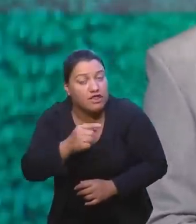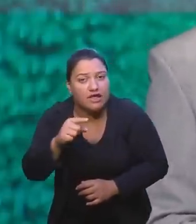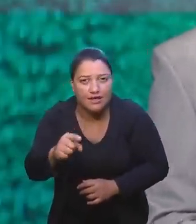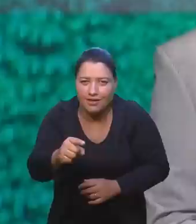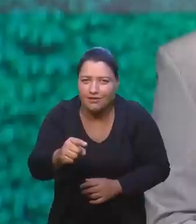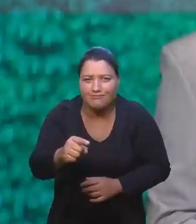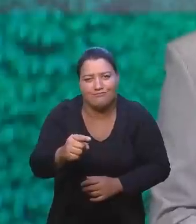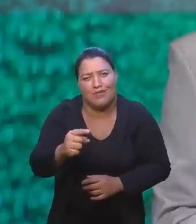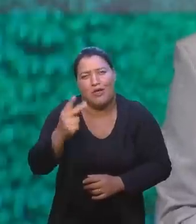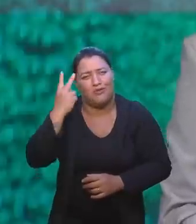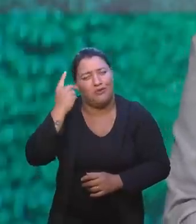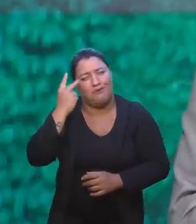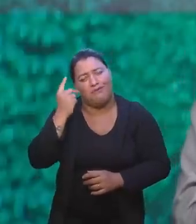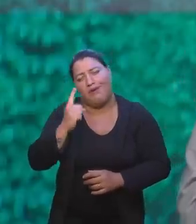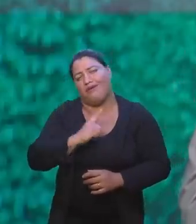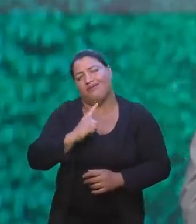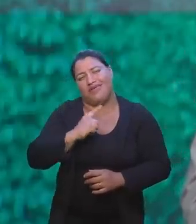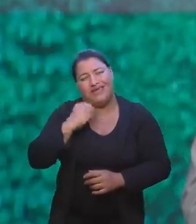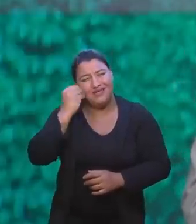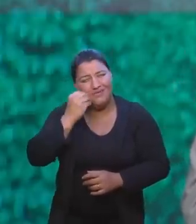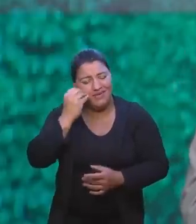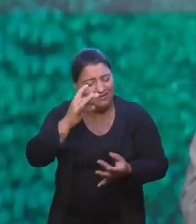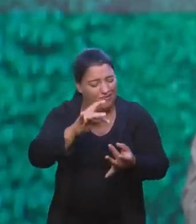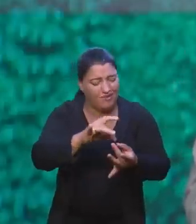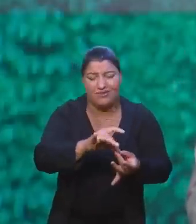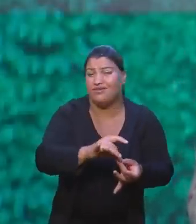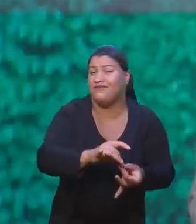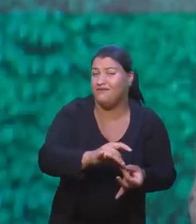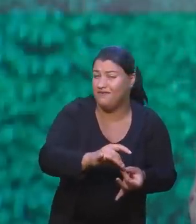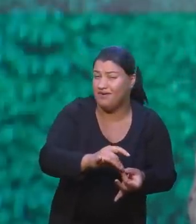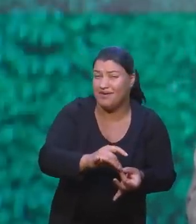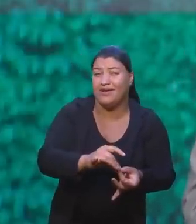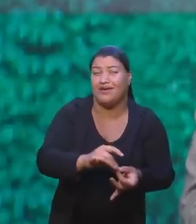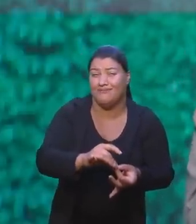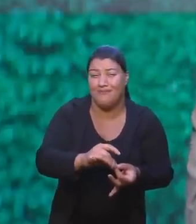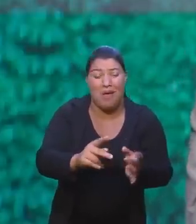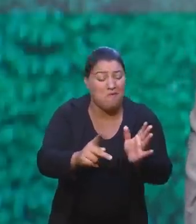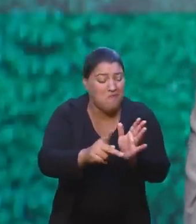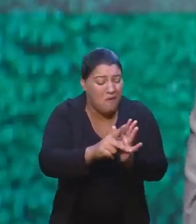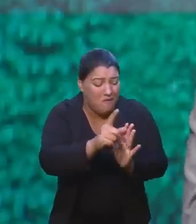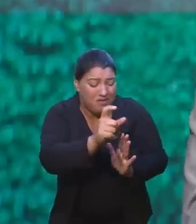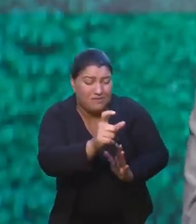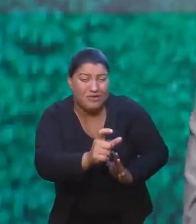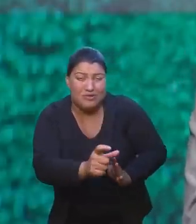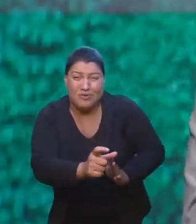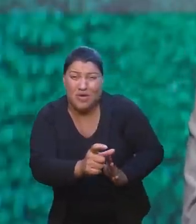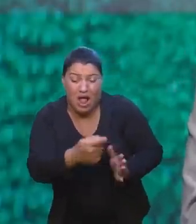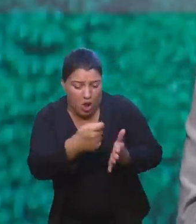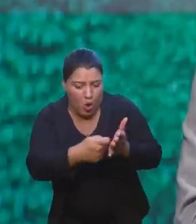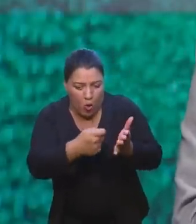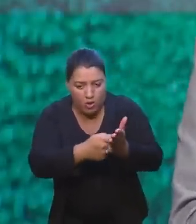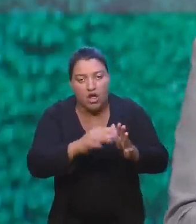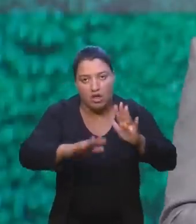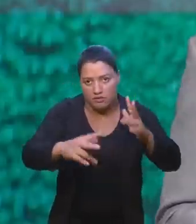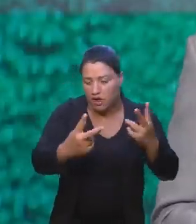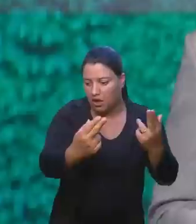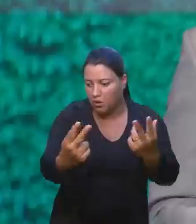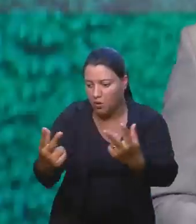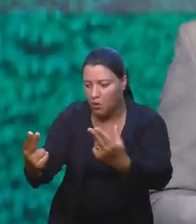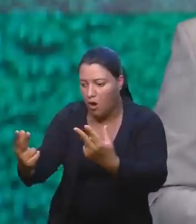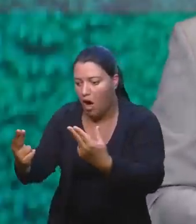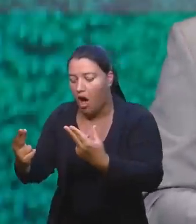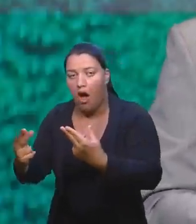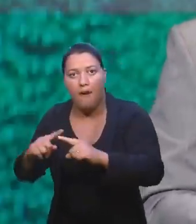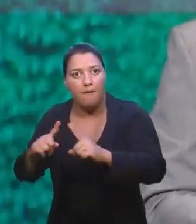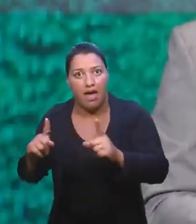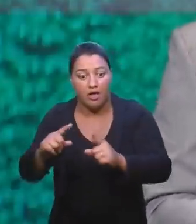passando experiências específicas, singulares. Algumas lutas são comuns, outras lutas são